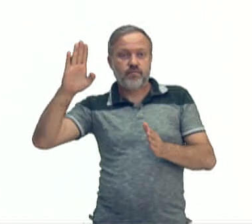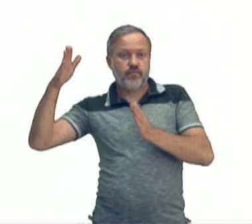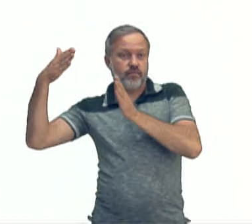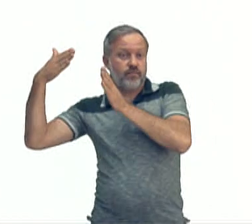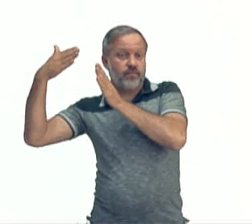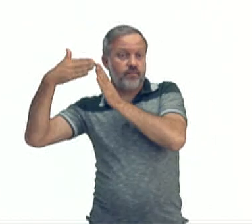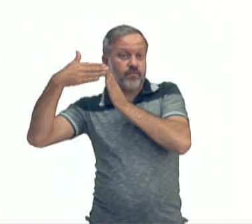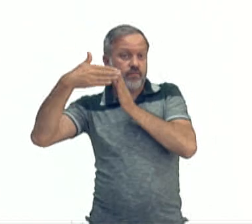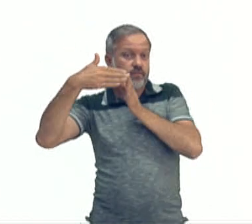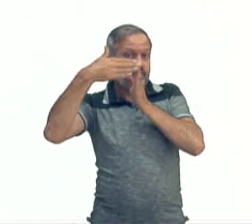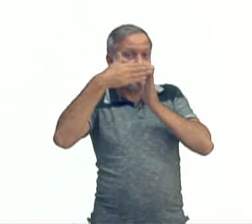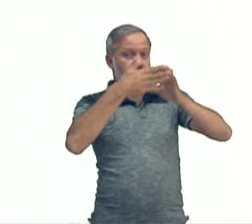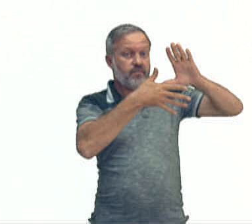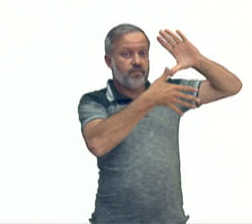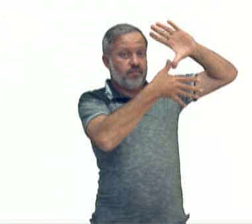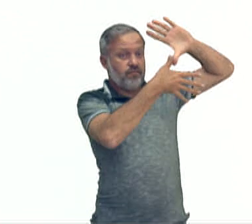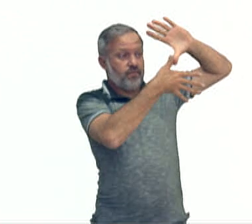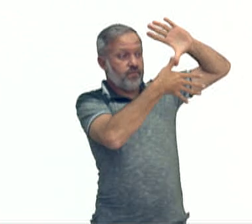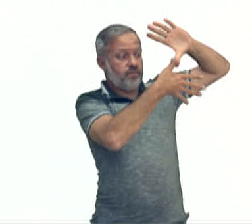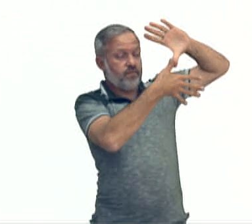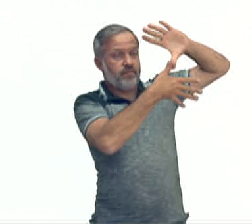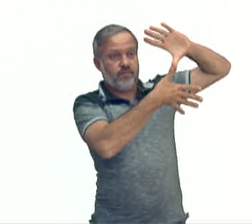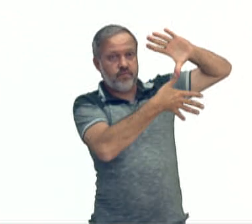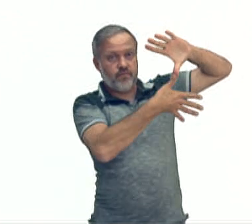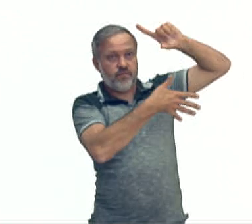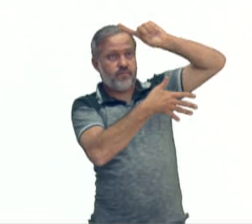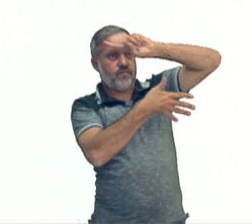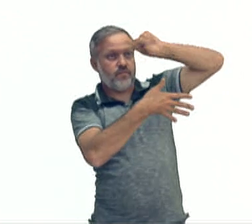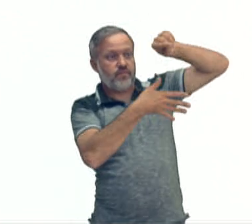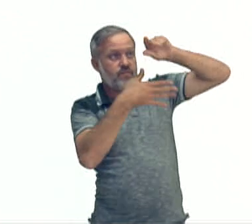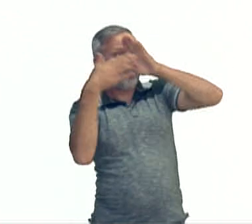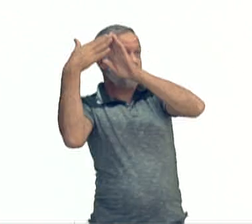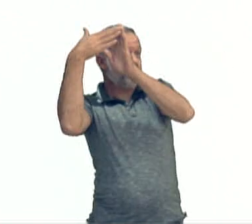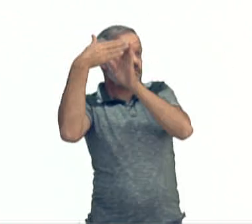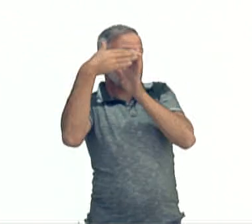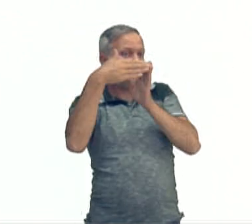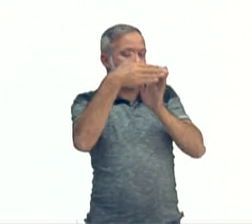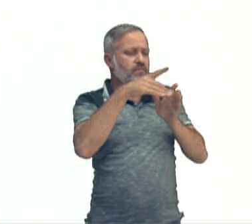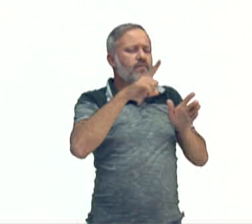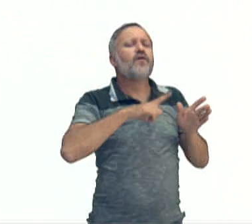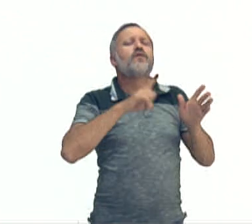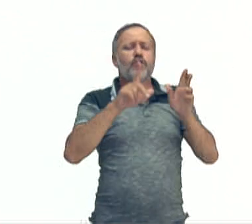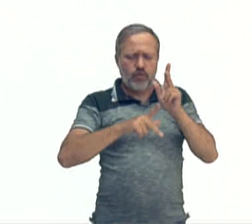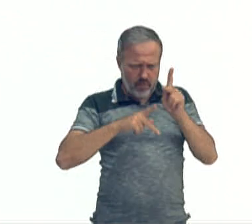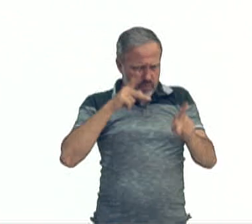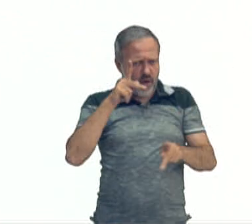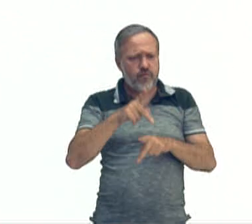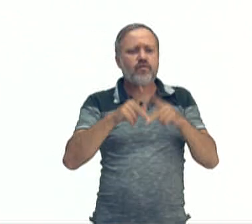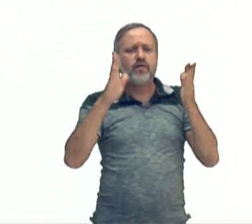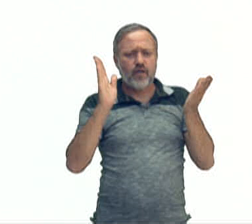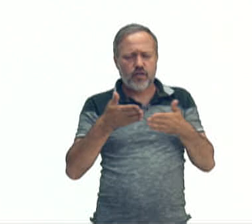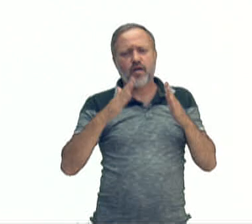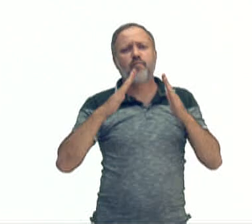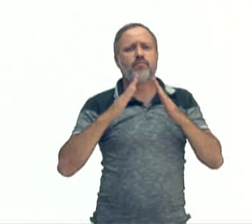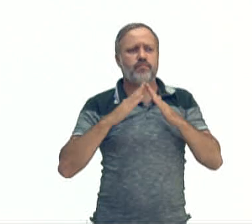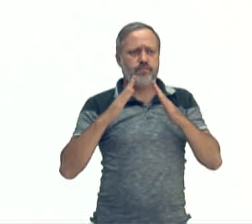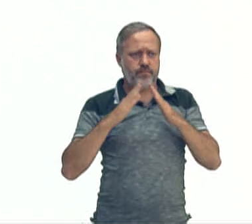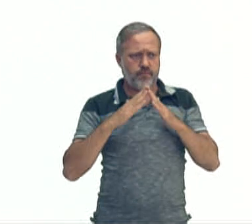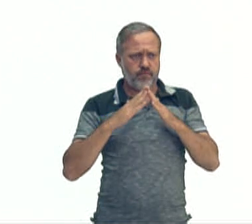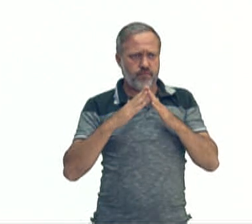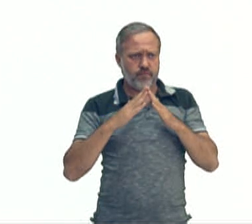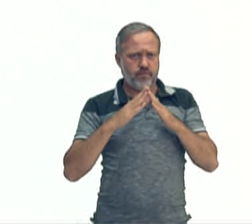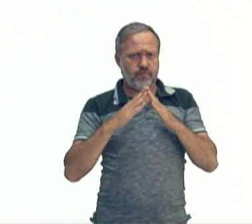haviam muitos povos, né? Muitos habitavam o continente, e nesses milhares de povos que habitavam,